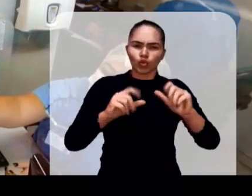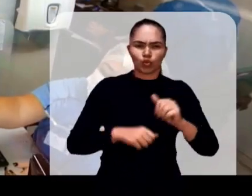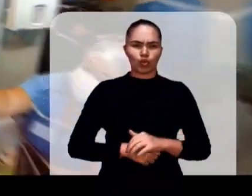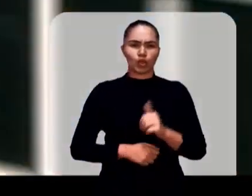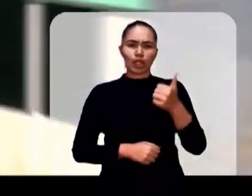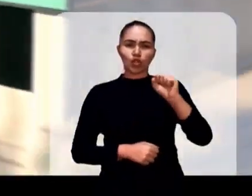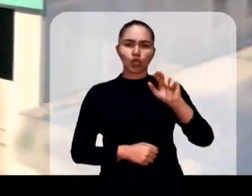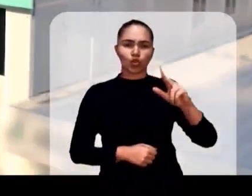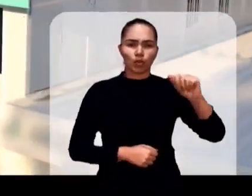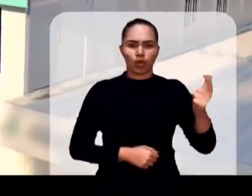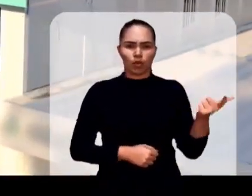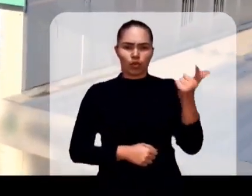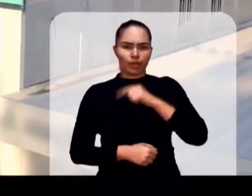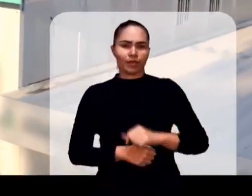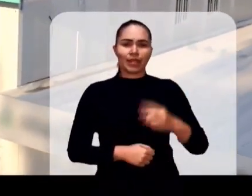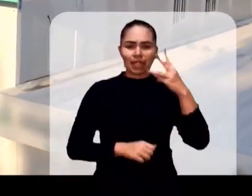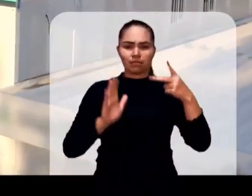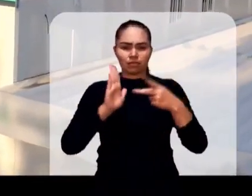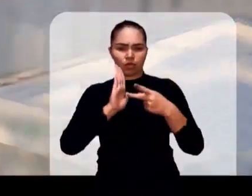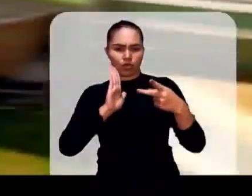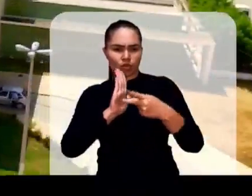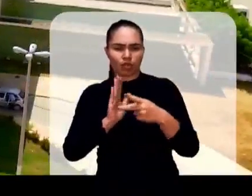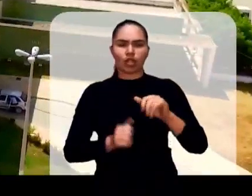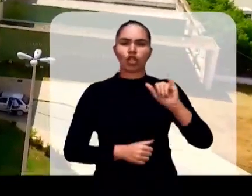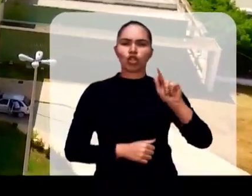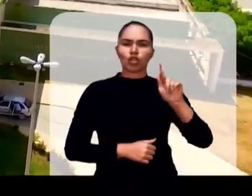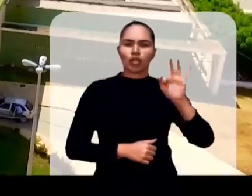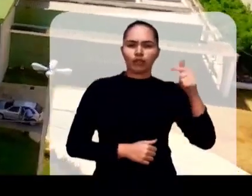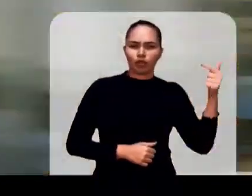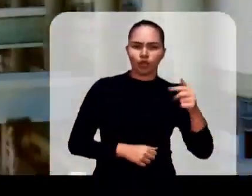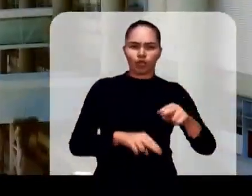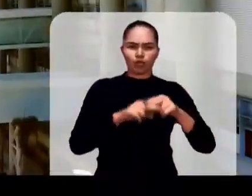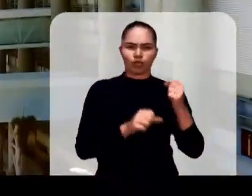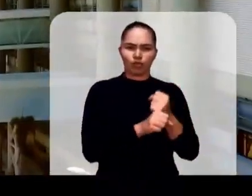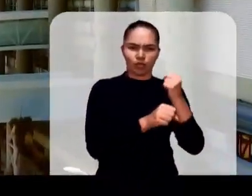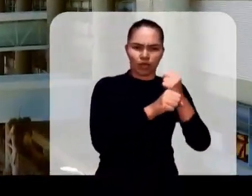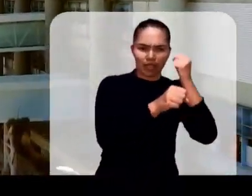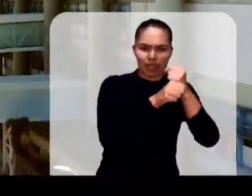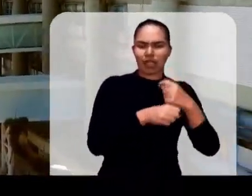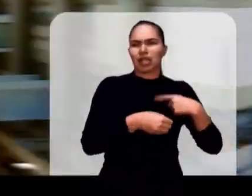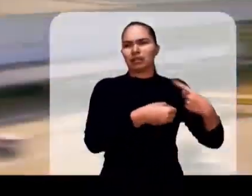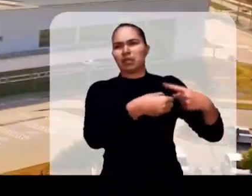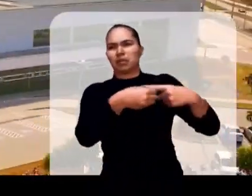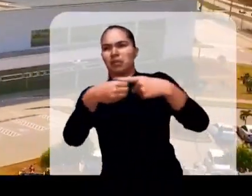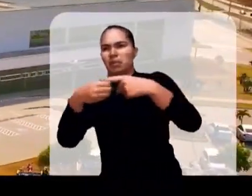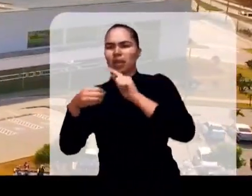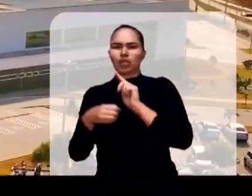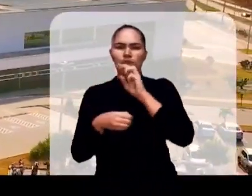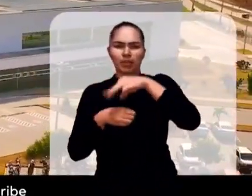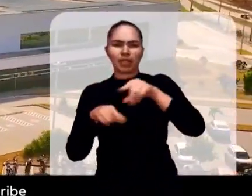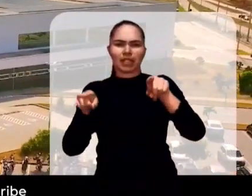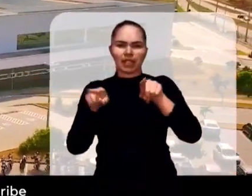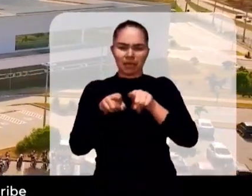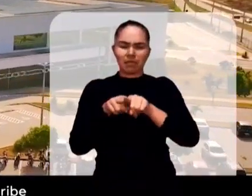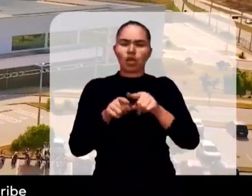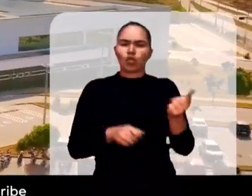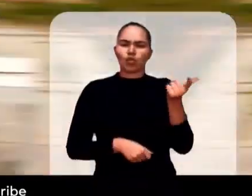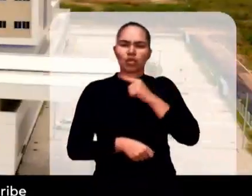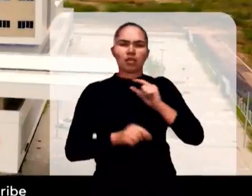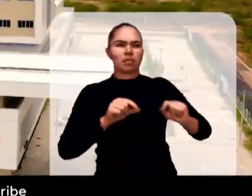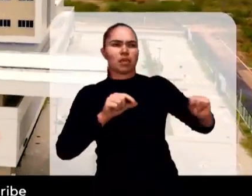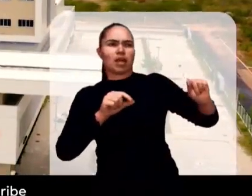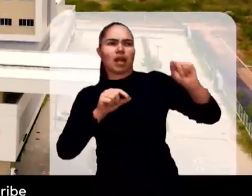no interior. Entregamos 18 novas UPAs, 3 policlínicas, o IJF2, o Hospital do Sertão Central em